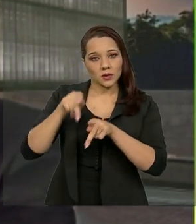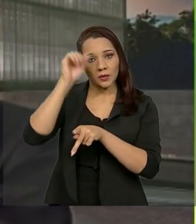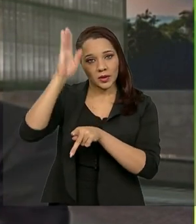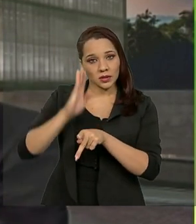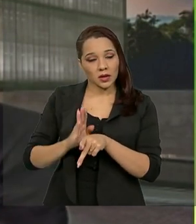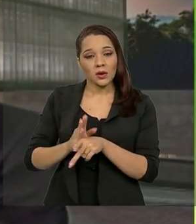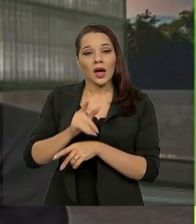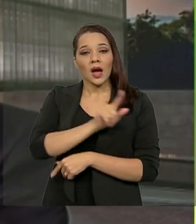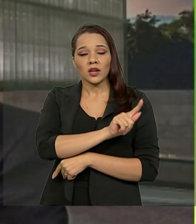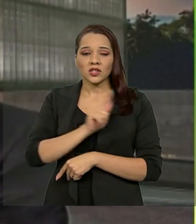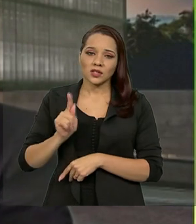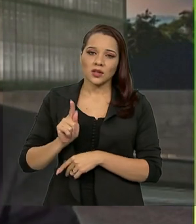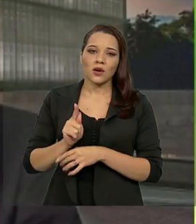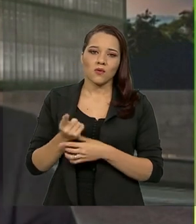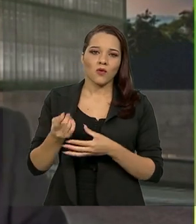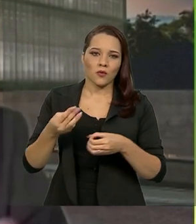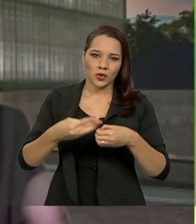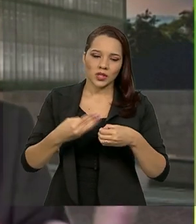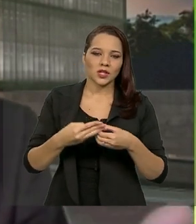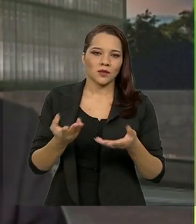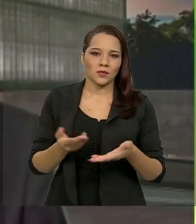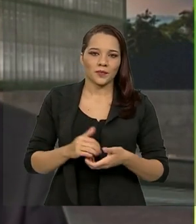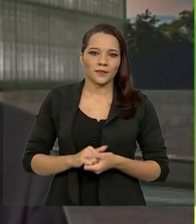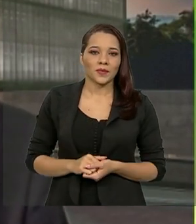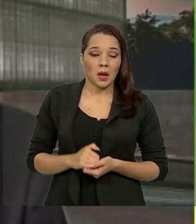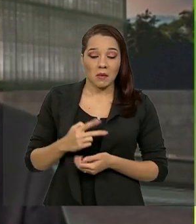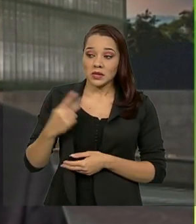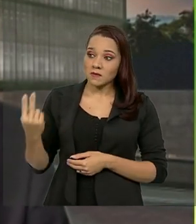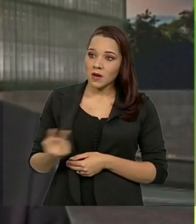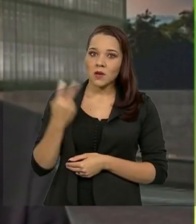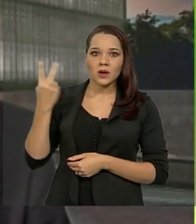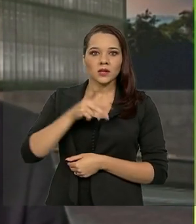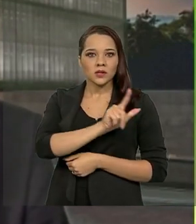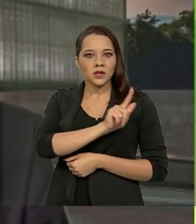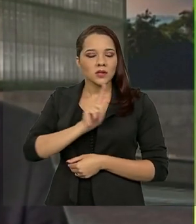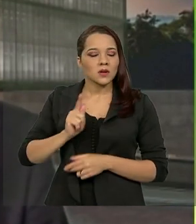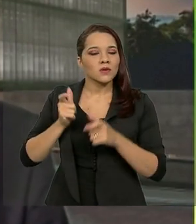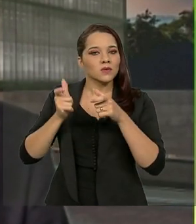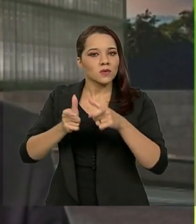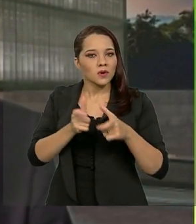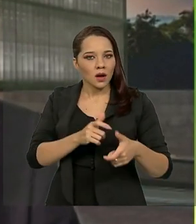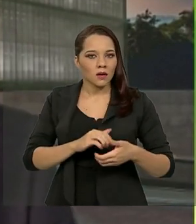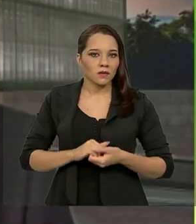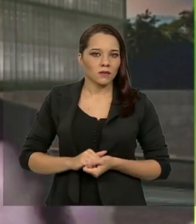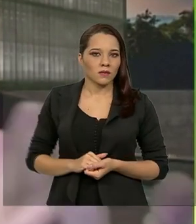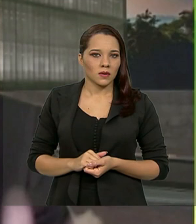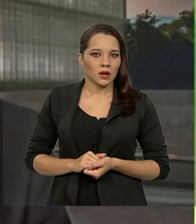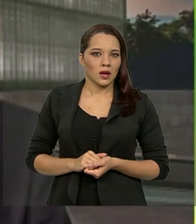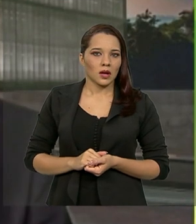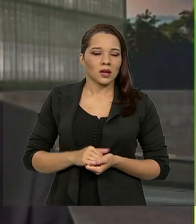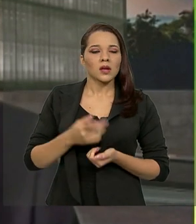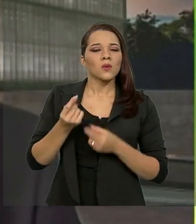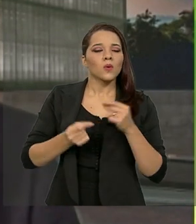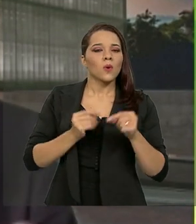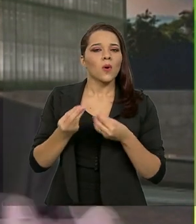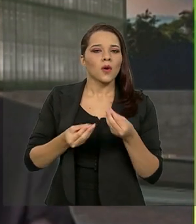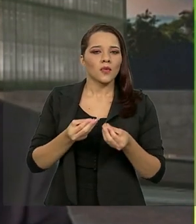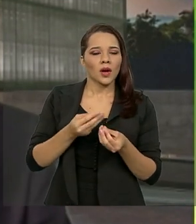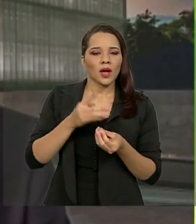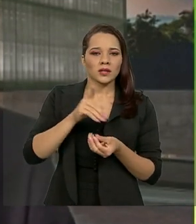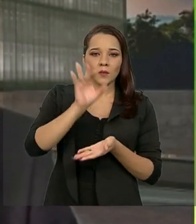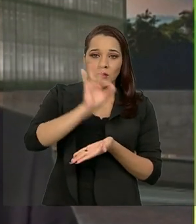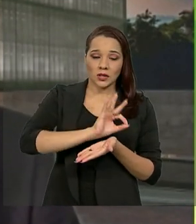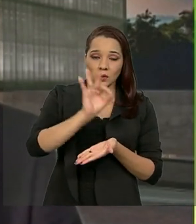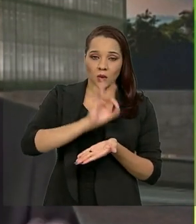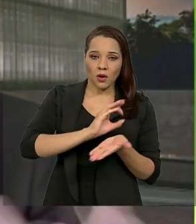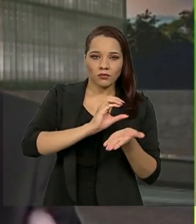a gestão local. Mas eles valorizam a gestão local, distribuindo um